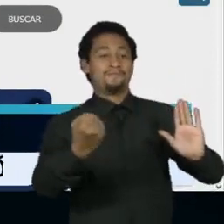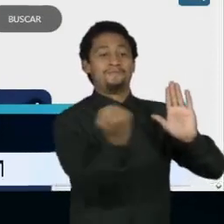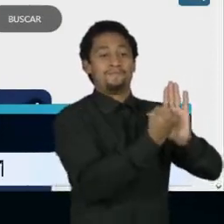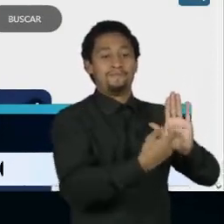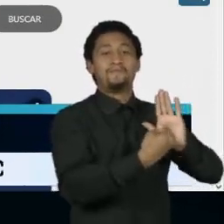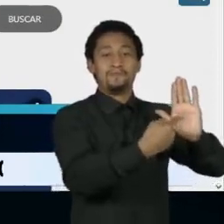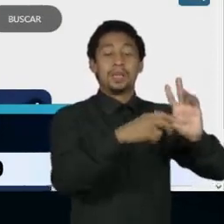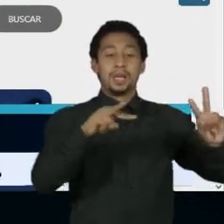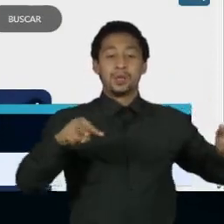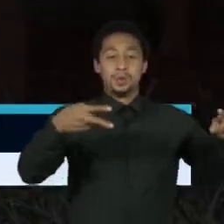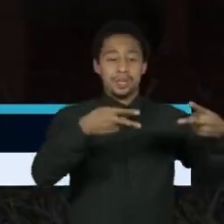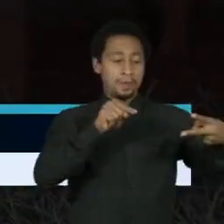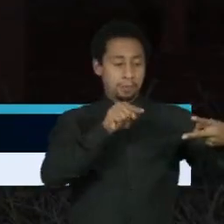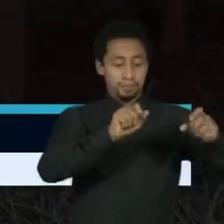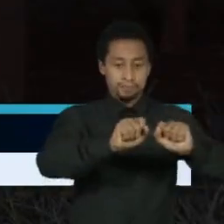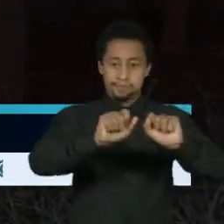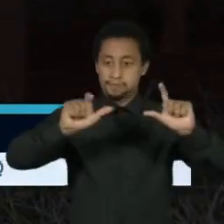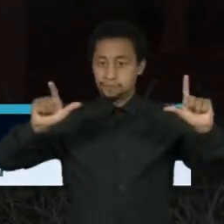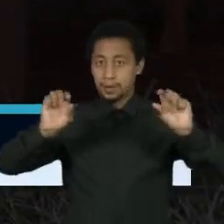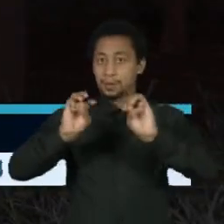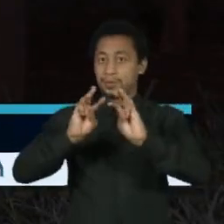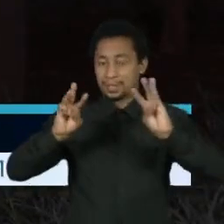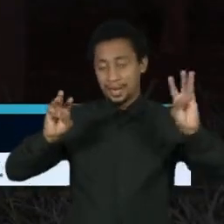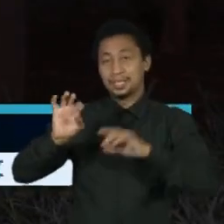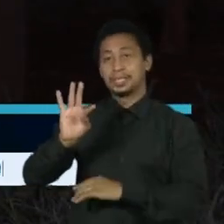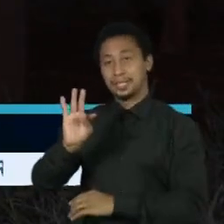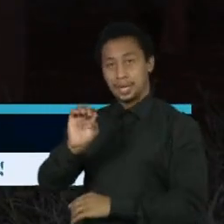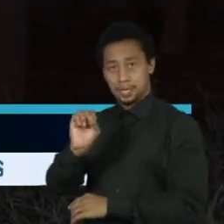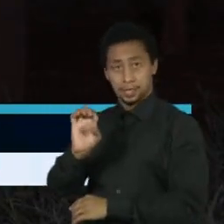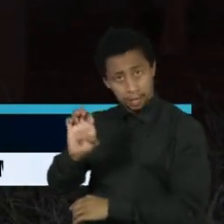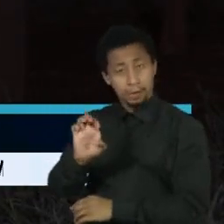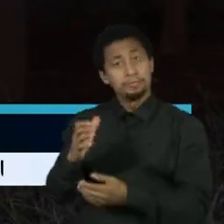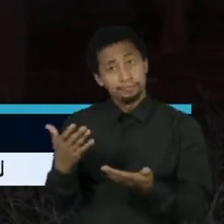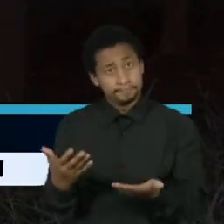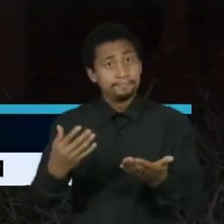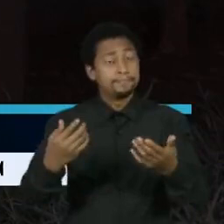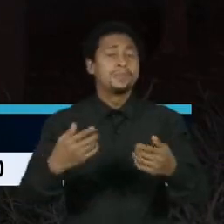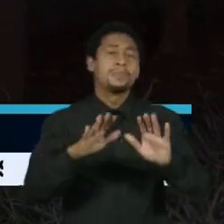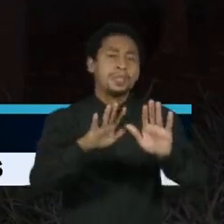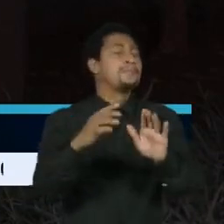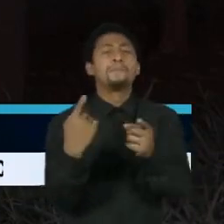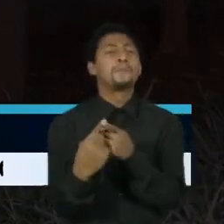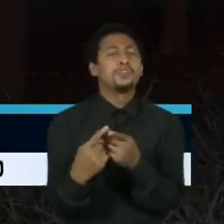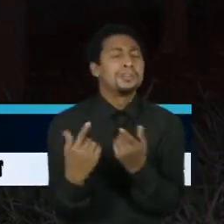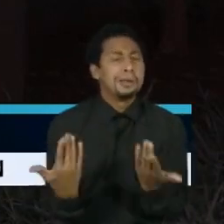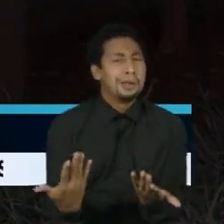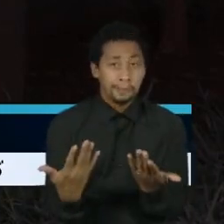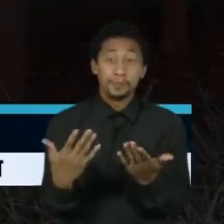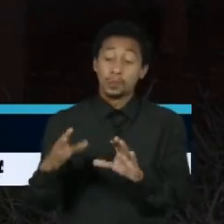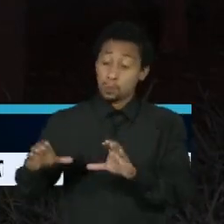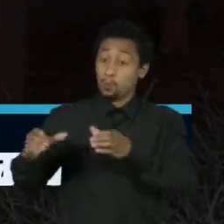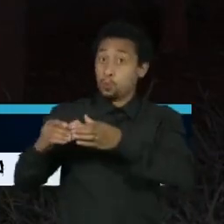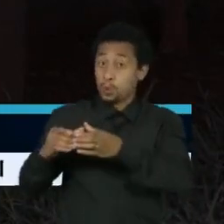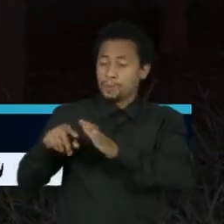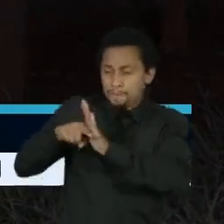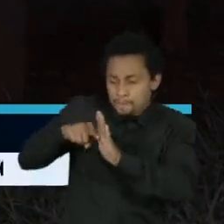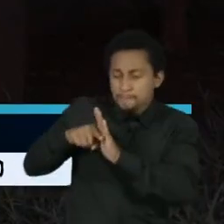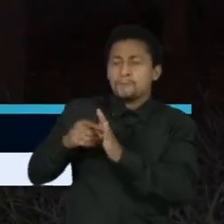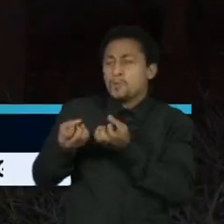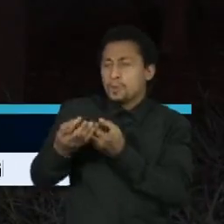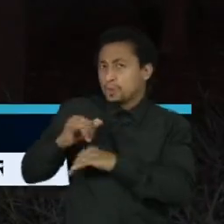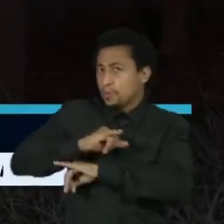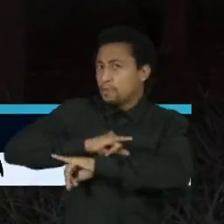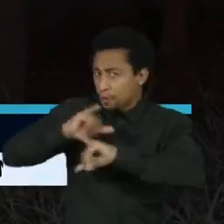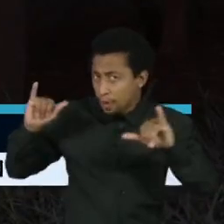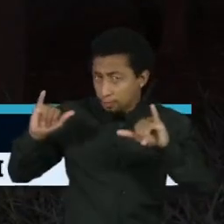homepage da Justiça Eleitoral. Toda essa mobilização tem razão de ser. A Assessoria Especial de Enfrentamento à